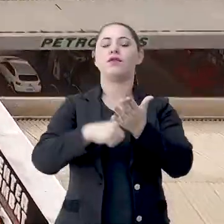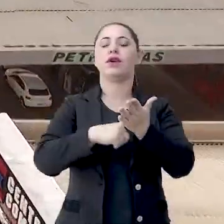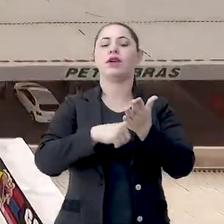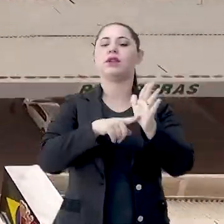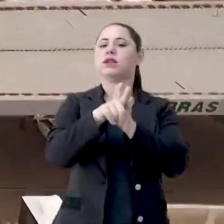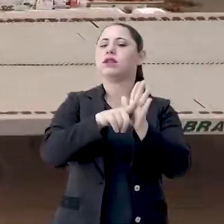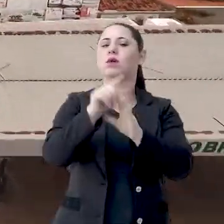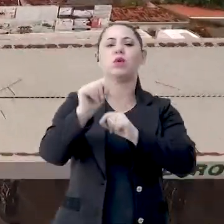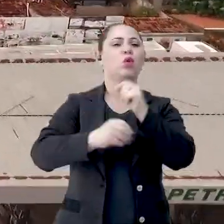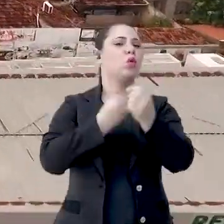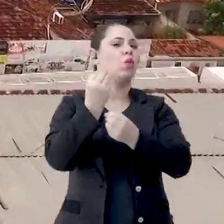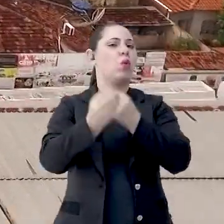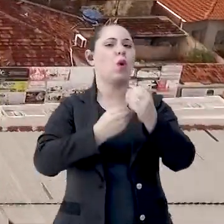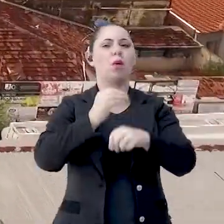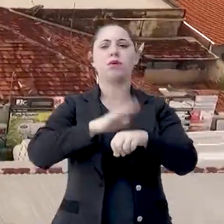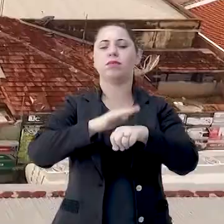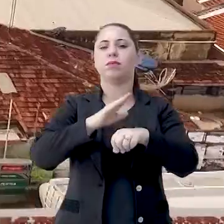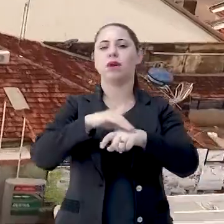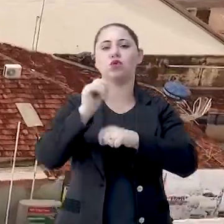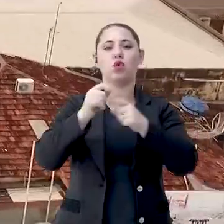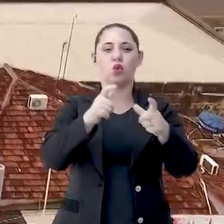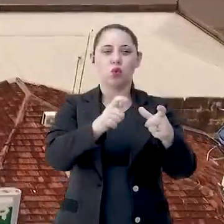de R$